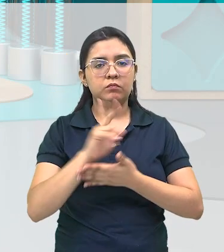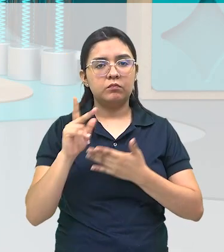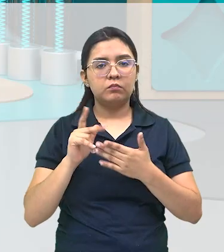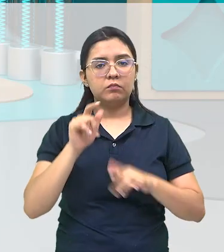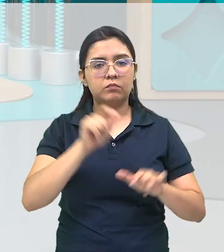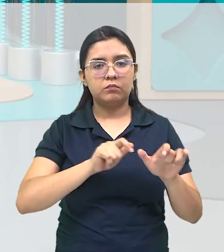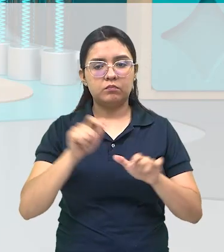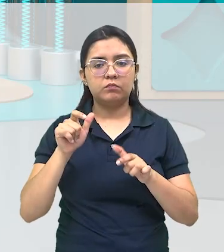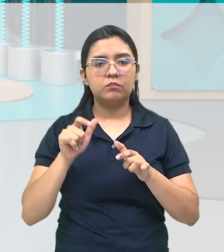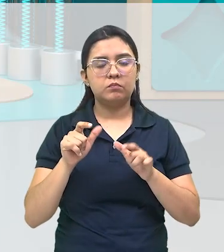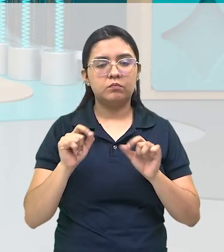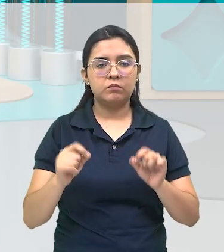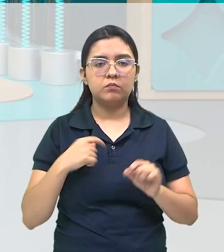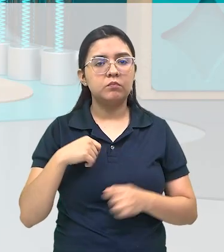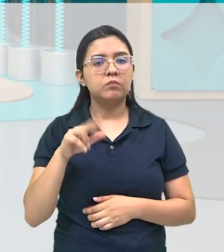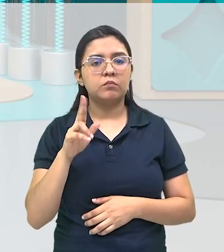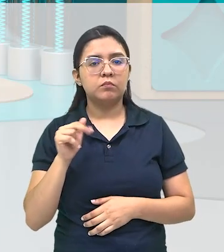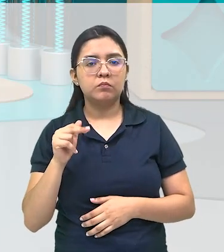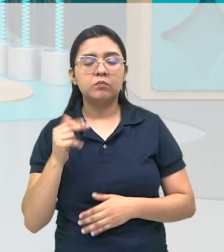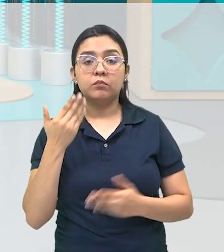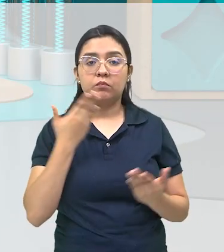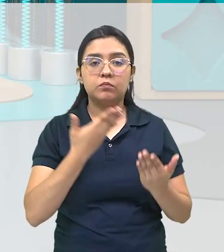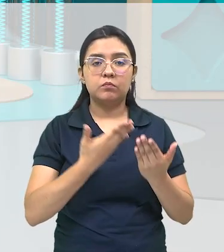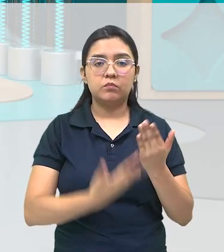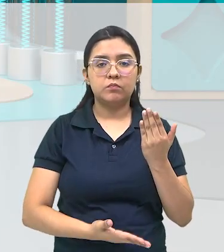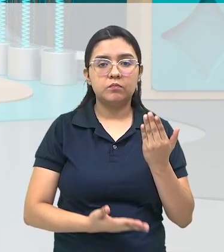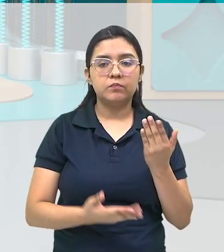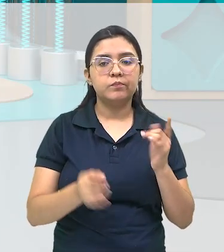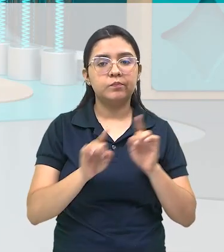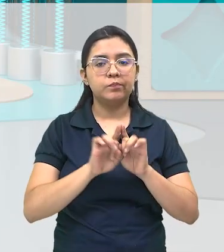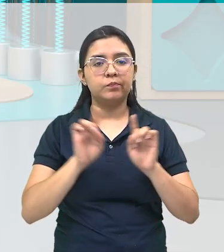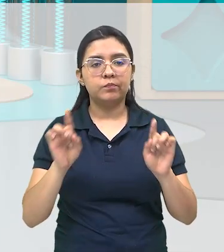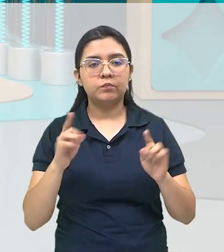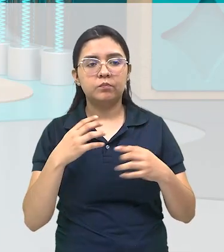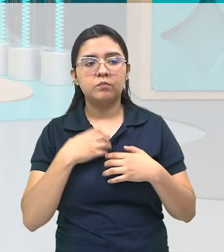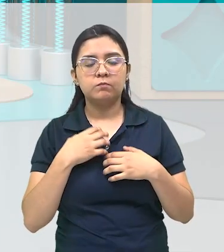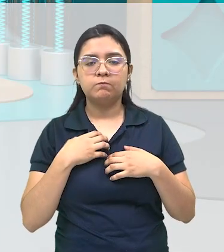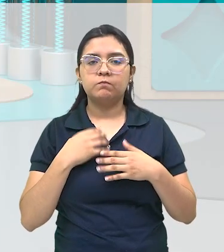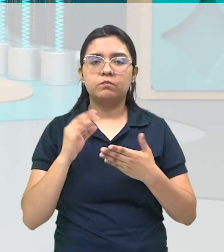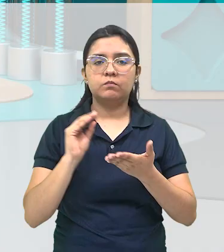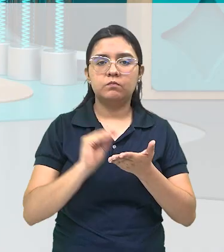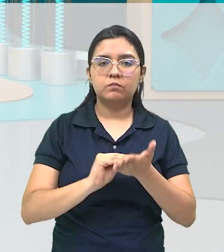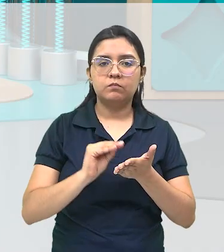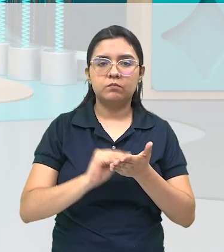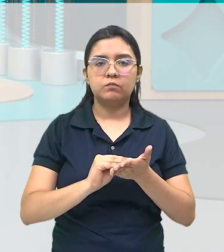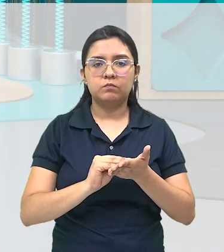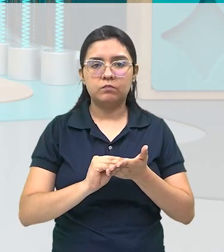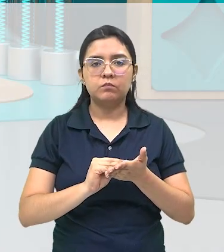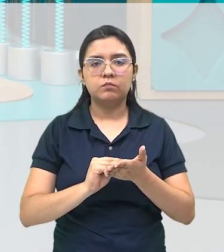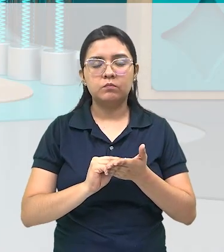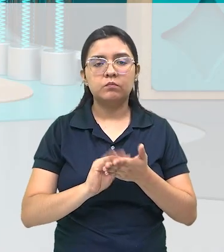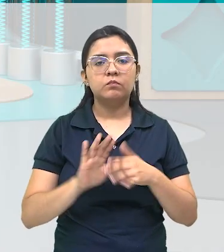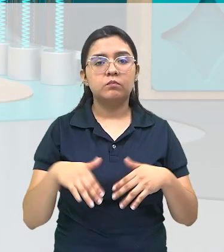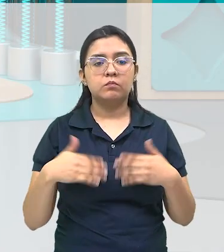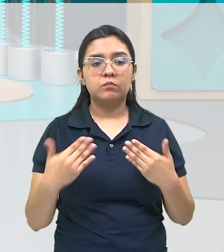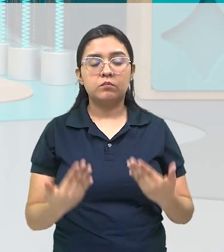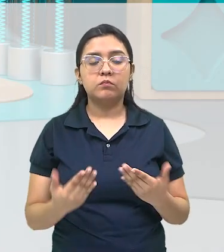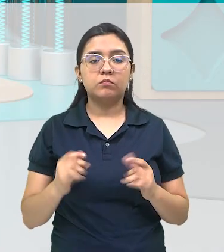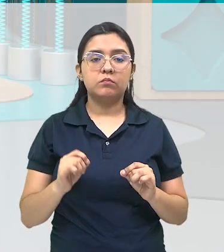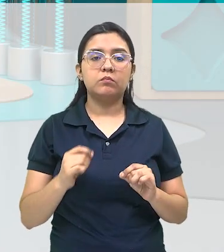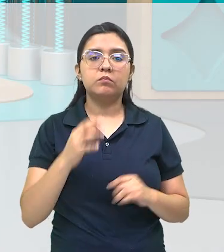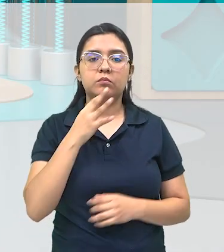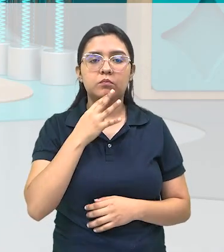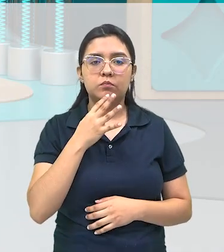desafiantes, né? Nunca teve uma derrota, mas mesmo assim ele se sentia ainda vazio, incompleto. E aí foi quando